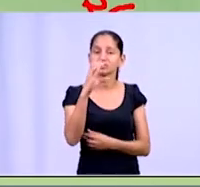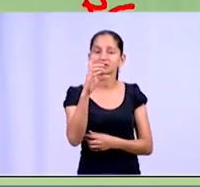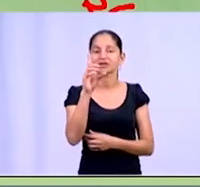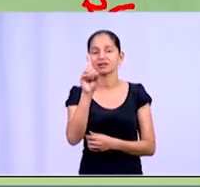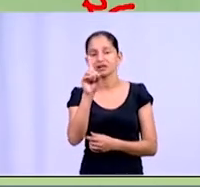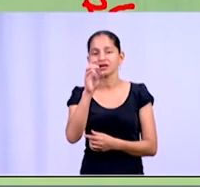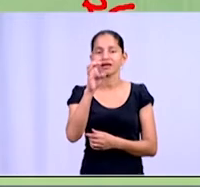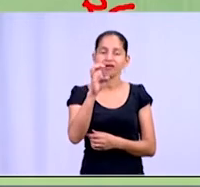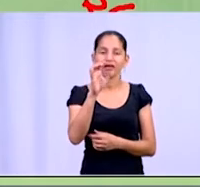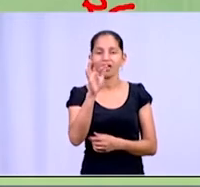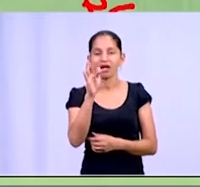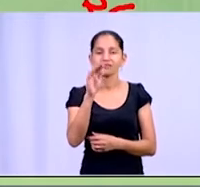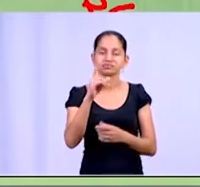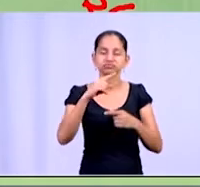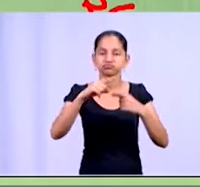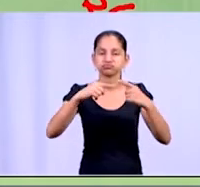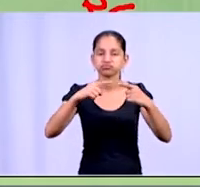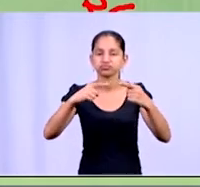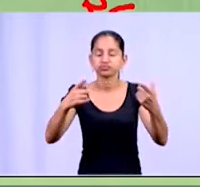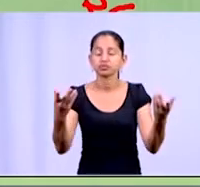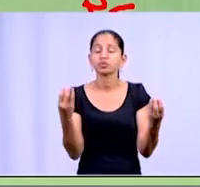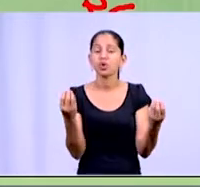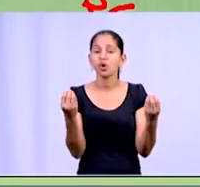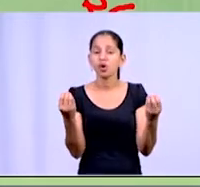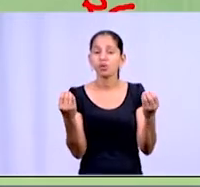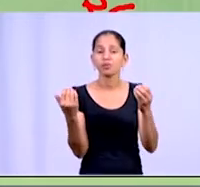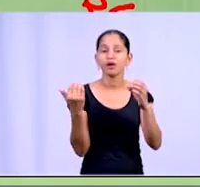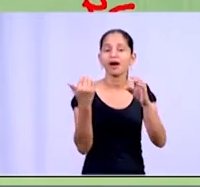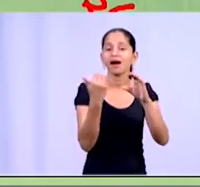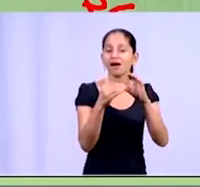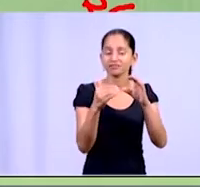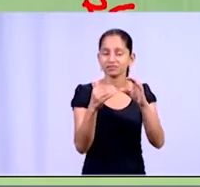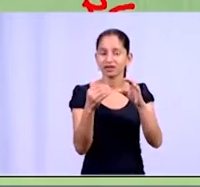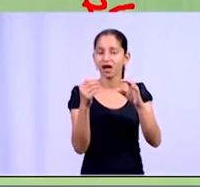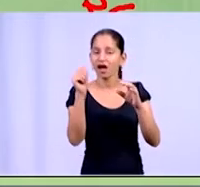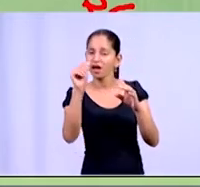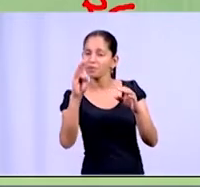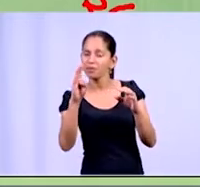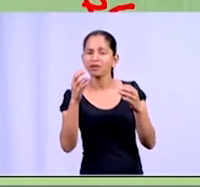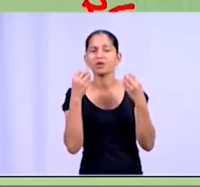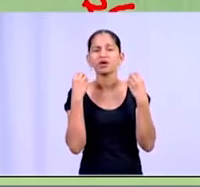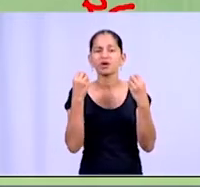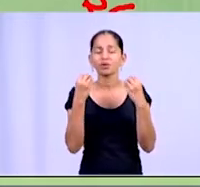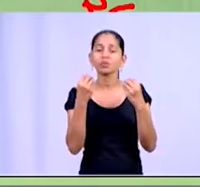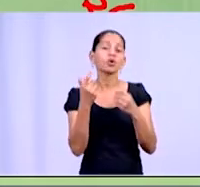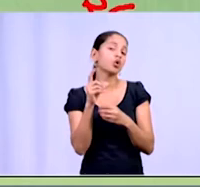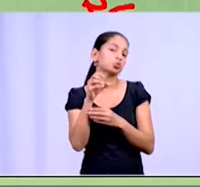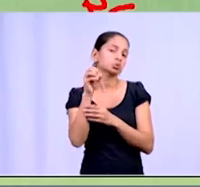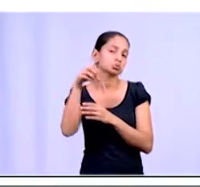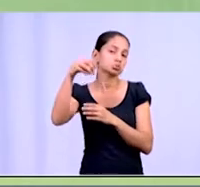o E, outras informações que eu quero passar de um computador para o outro? Né? Vamos colocar mais outra lâmpada.